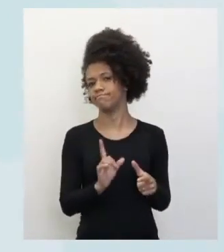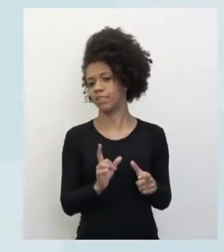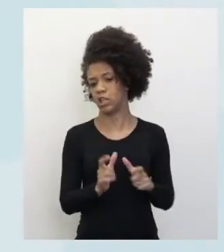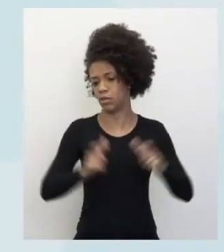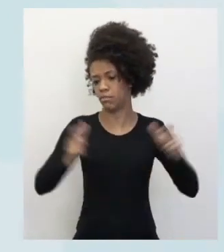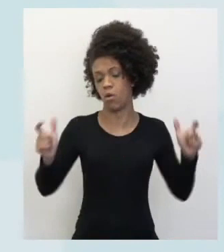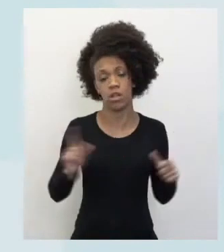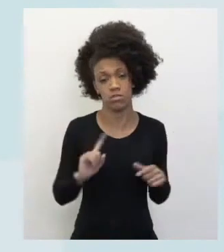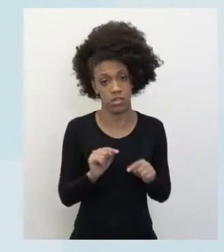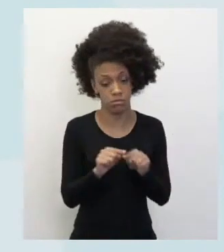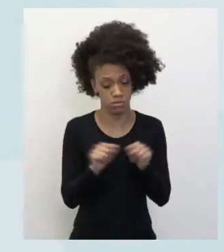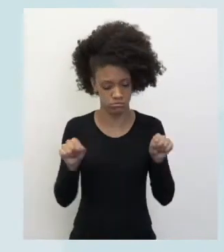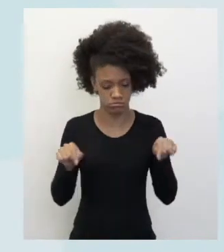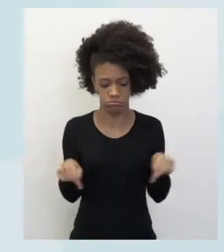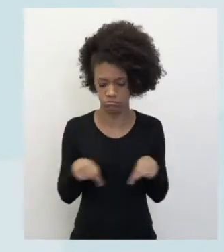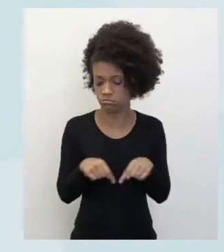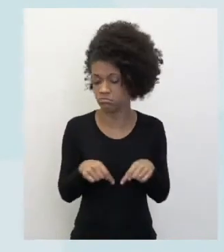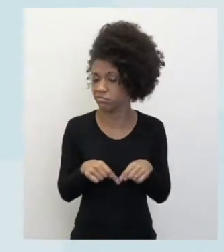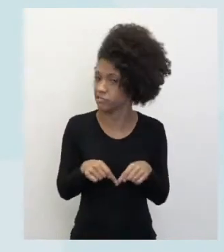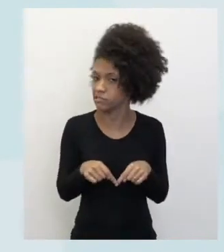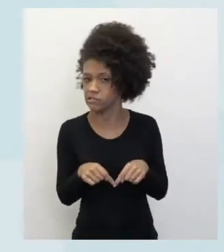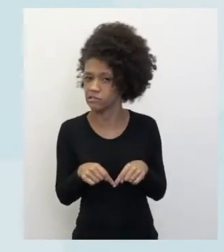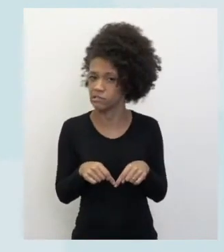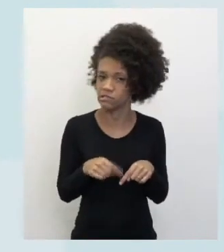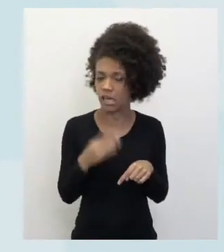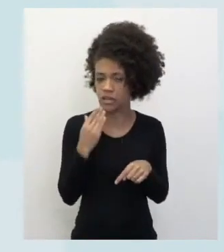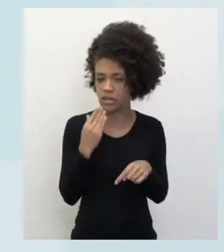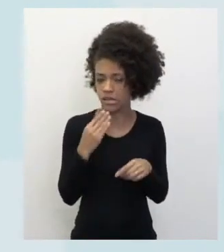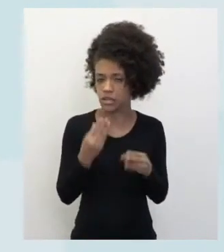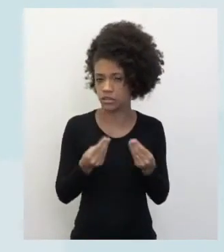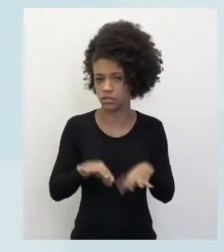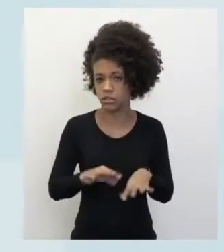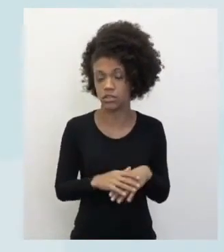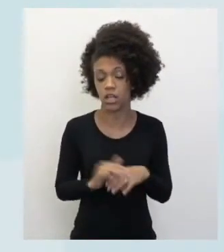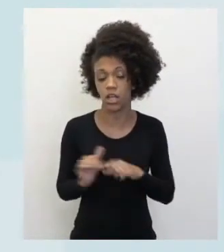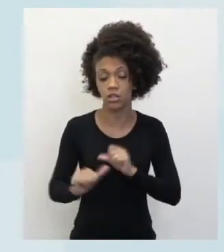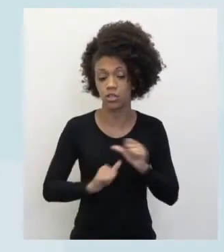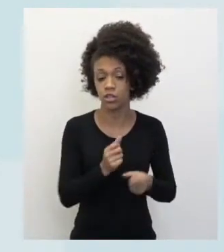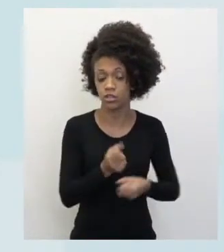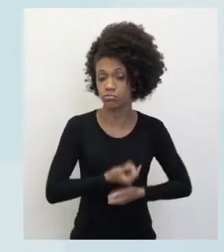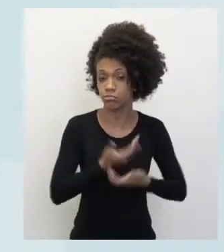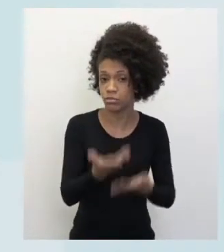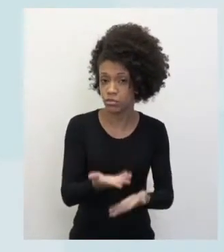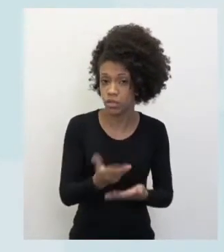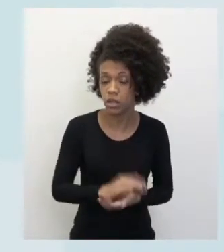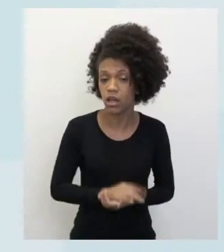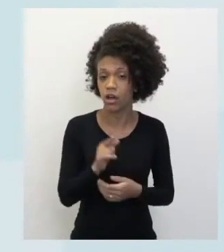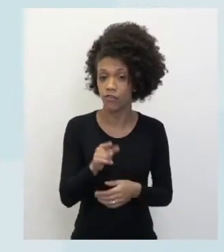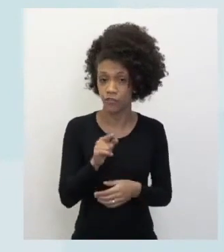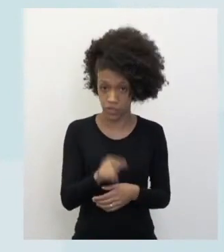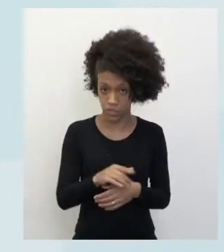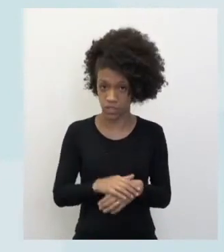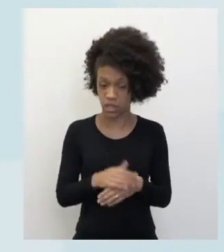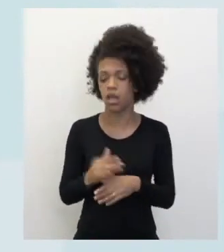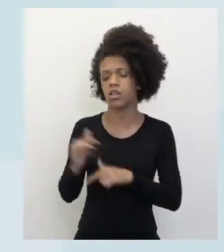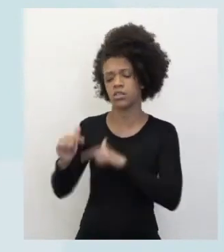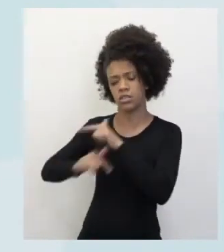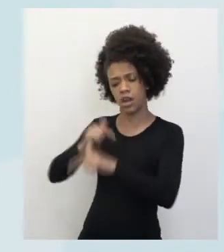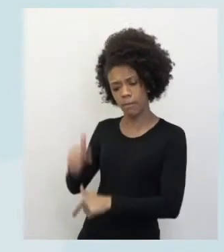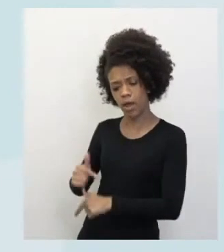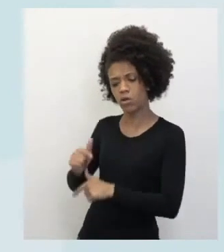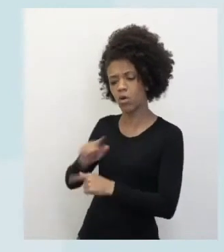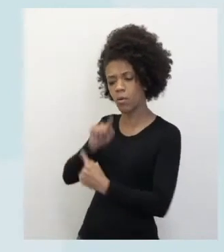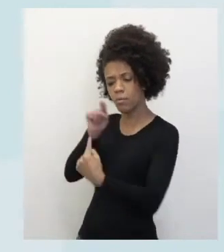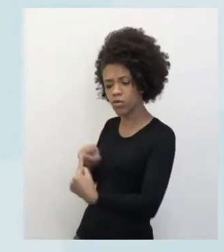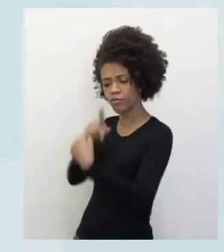grande, é uma terrazinha mais ou menos, né? Em troca de serviços prestados. Você me garantiu, contribuiu para a vitória